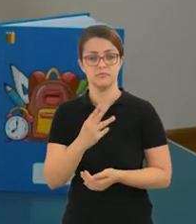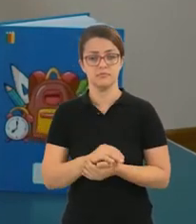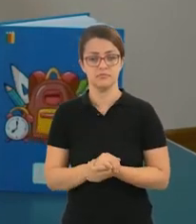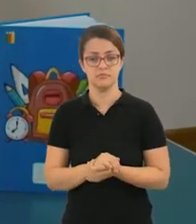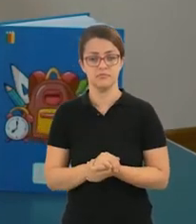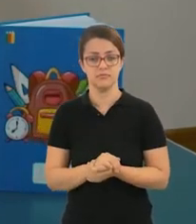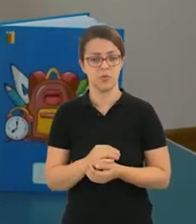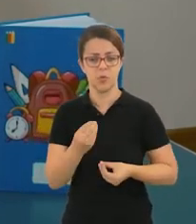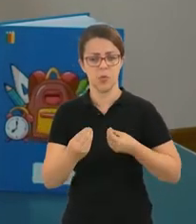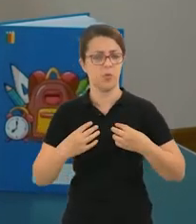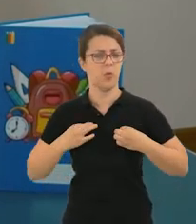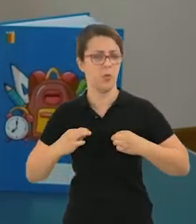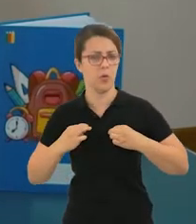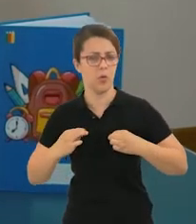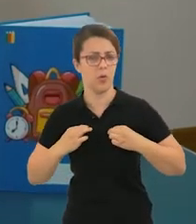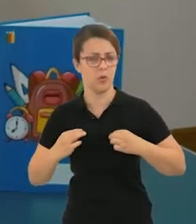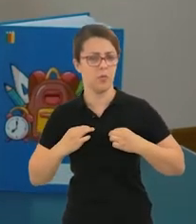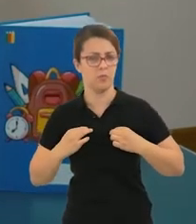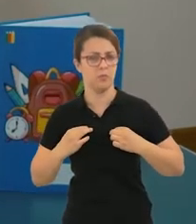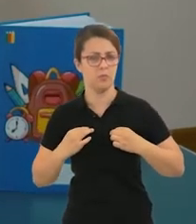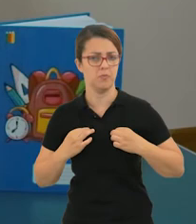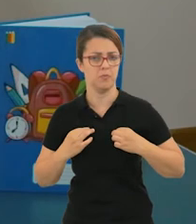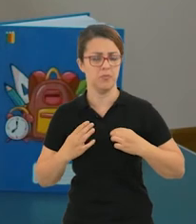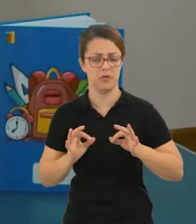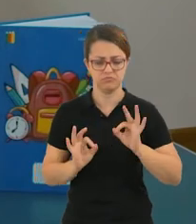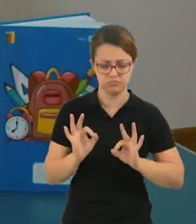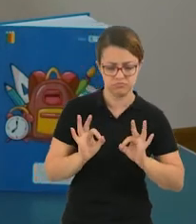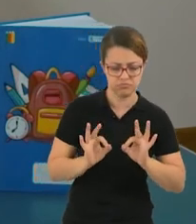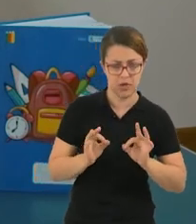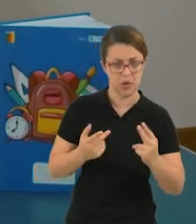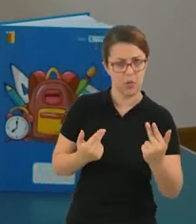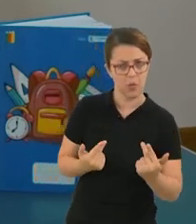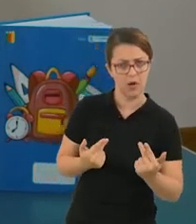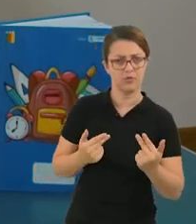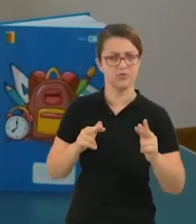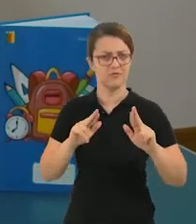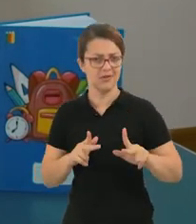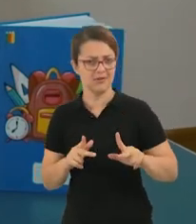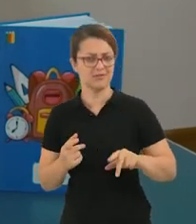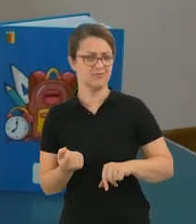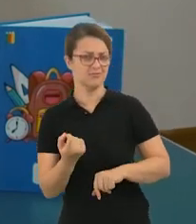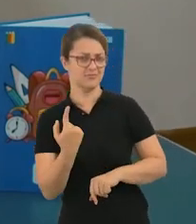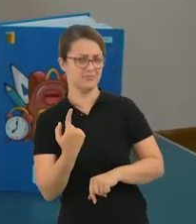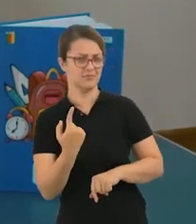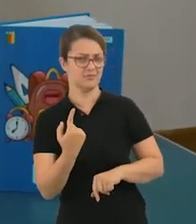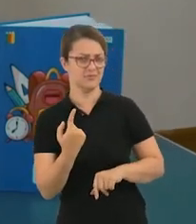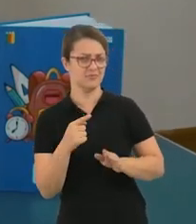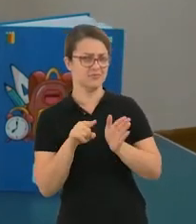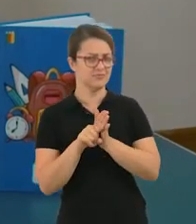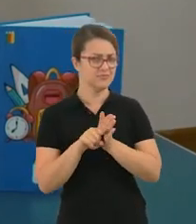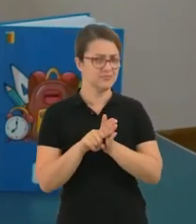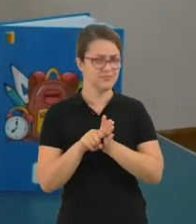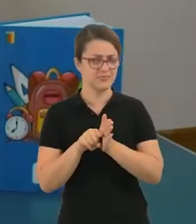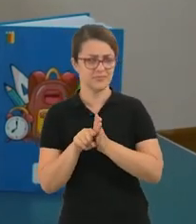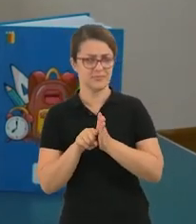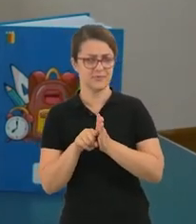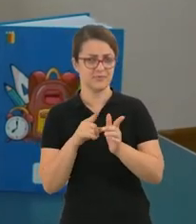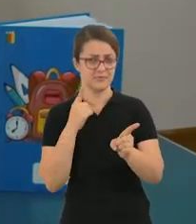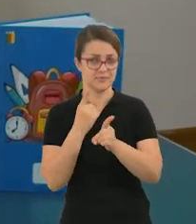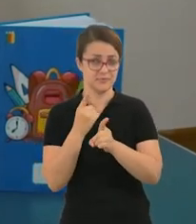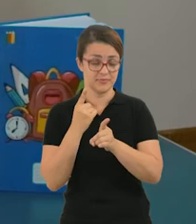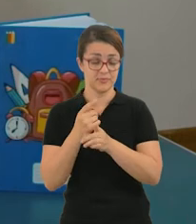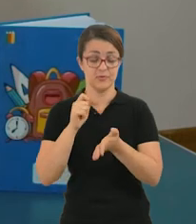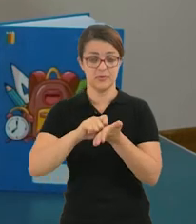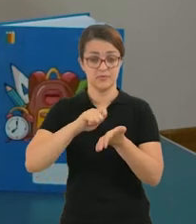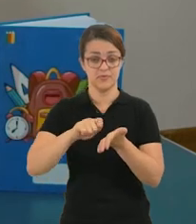3. Como essas pessoas estão vestidas? São iguais, diferentes, estranhos? Analise e descreva as